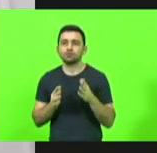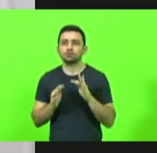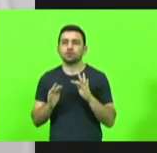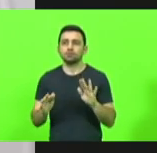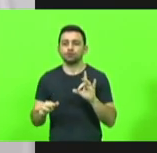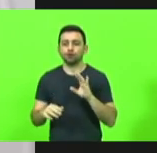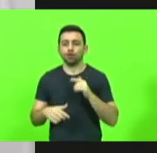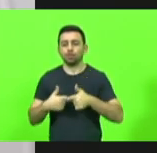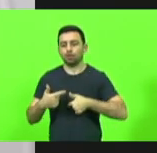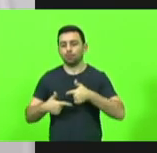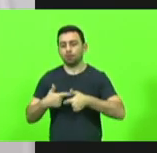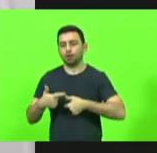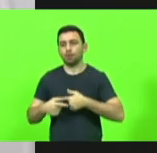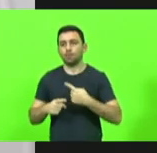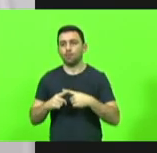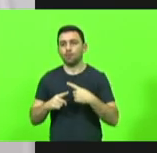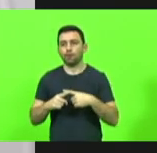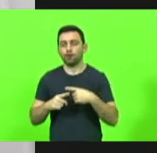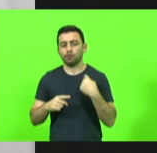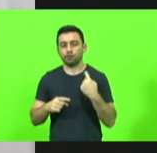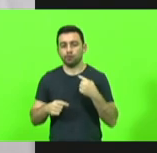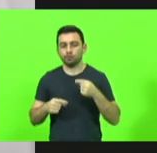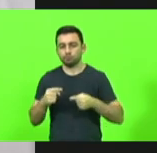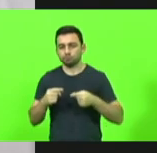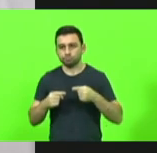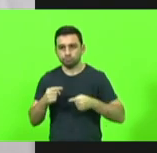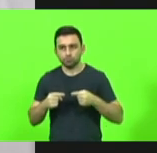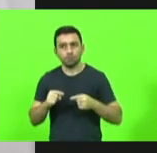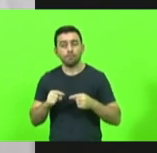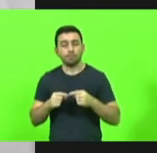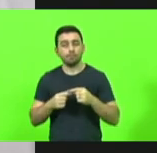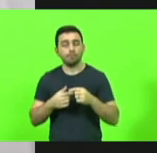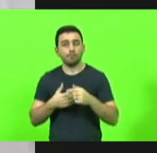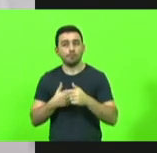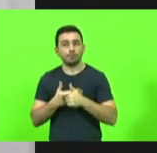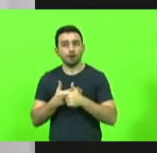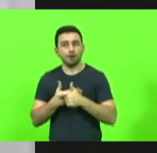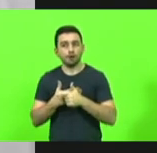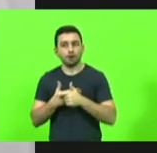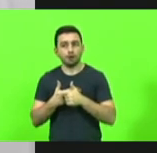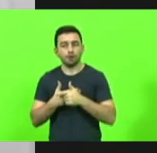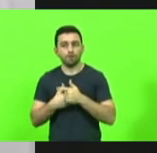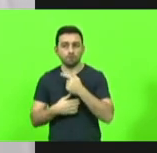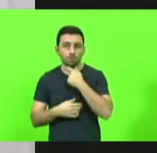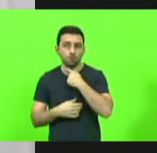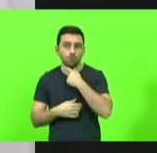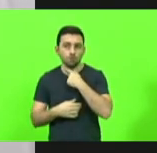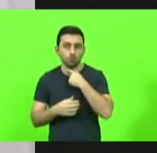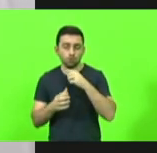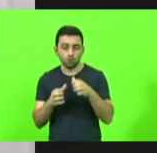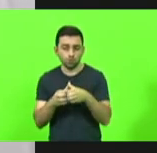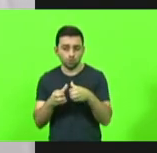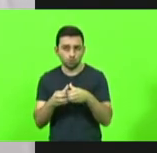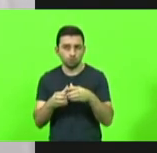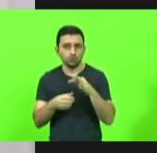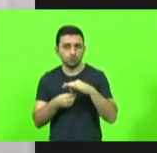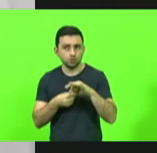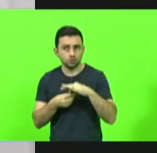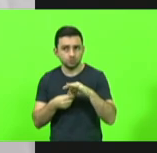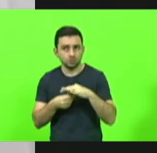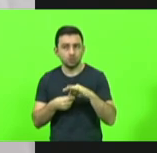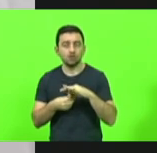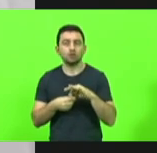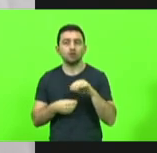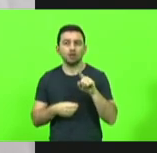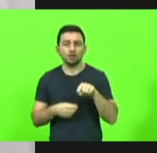fazendo. Importante porque nós devemos discutir o papel do fonoaudiólogo dentro das equipes multidisciplinar das instituições de terceiro setor